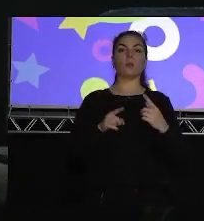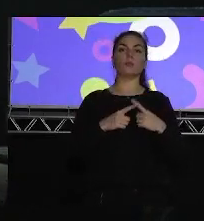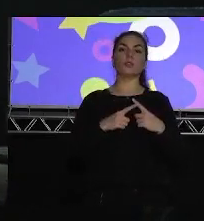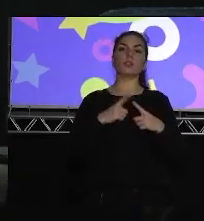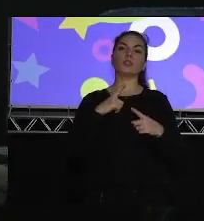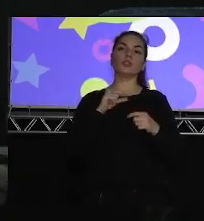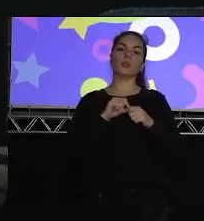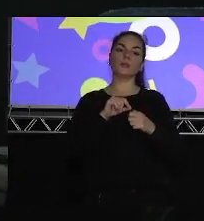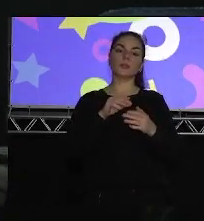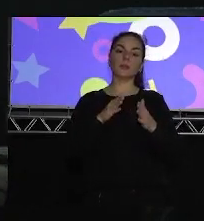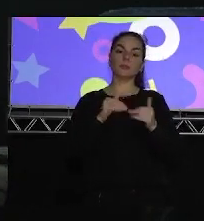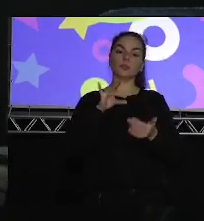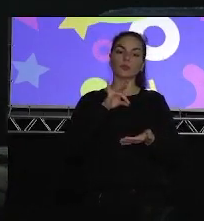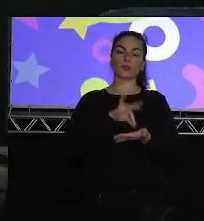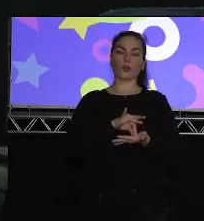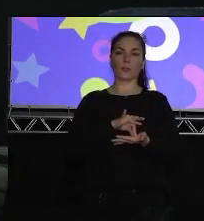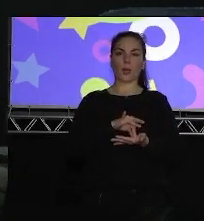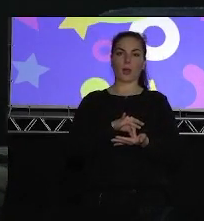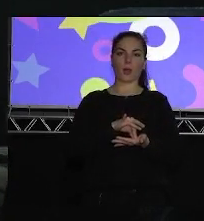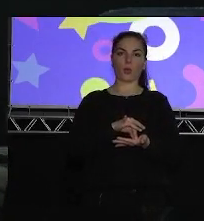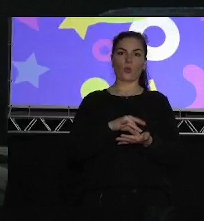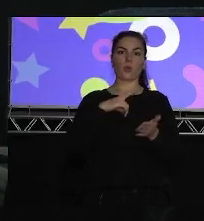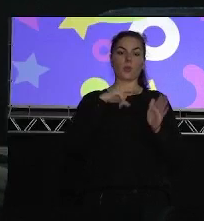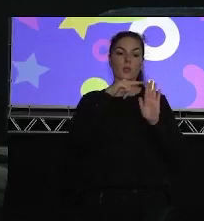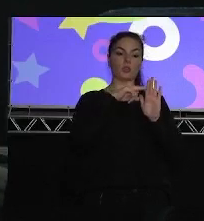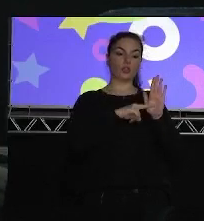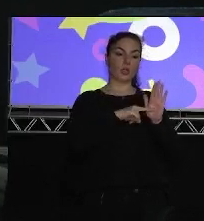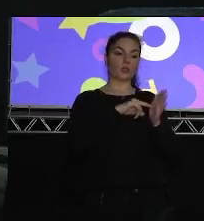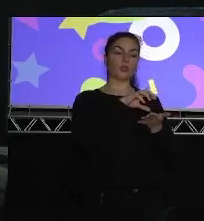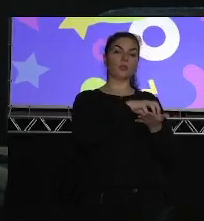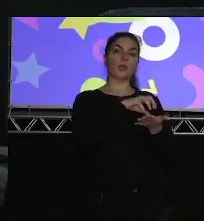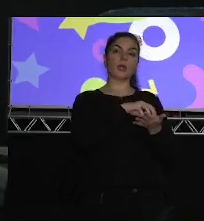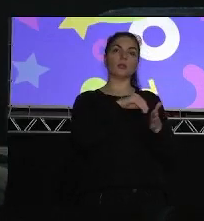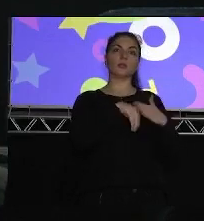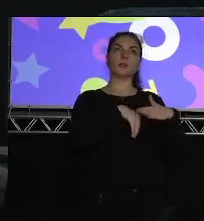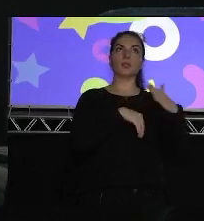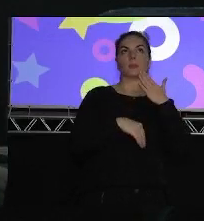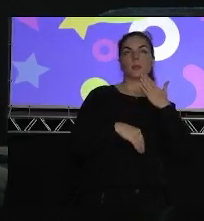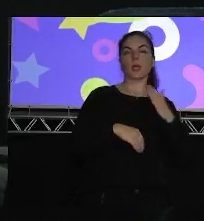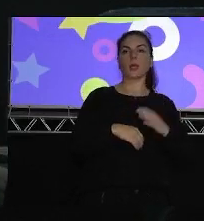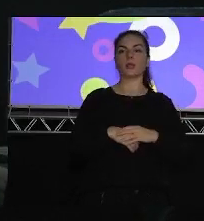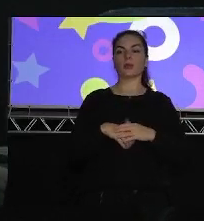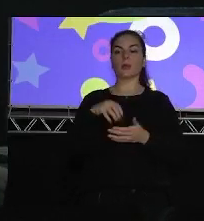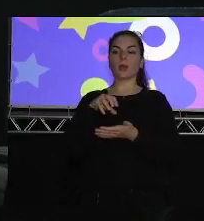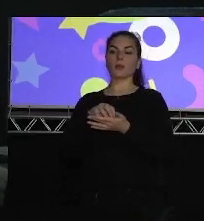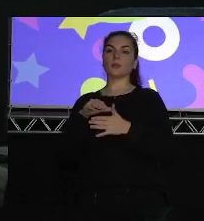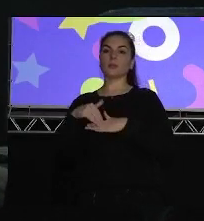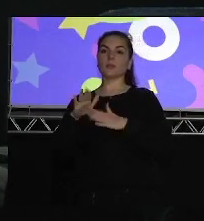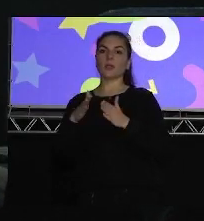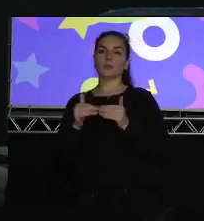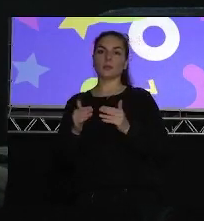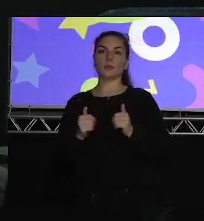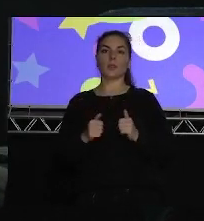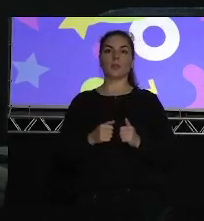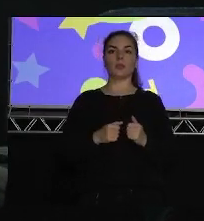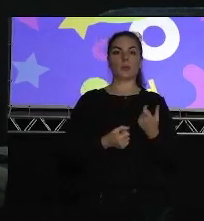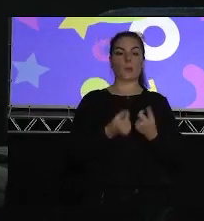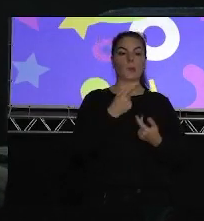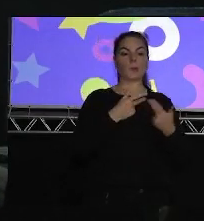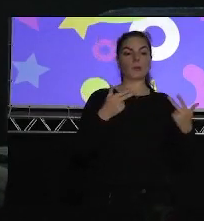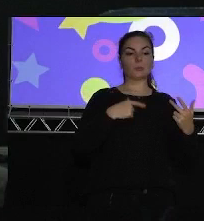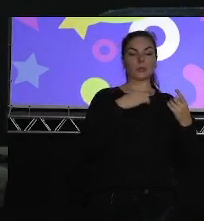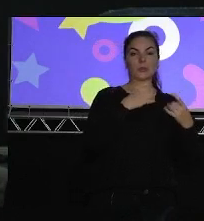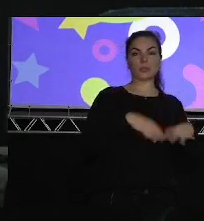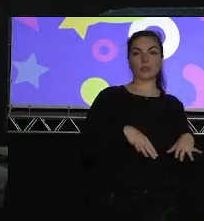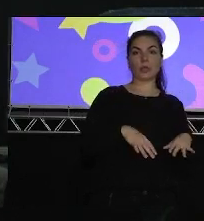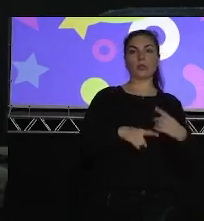um pedido formal. E a gente tem indicadores, áreas que mais pedem, áreas que mais demandam, áreas que mais tem coisa rejeitada.